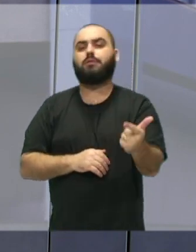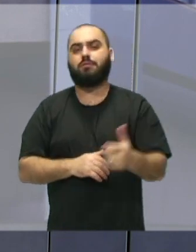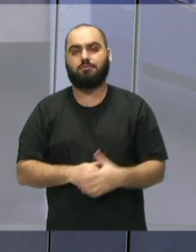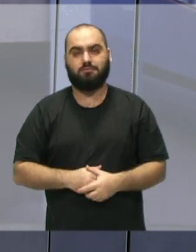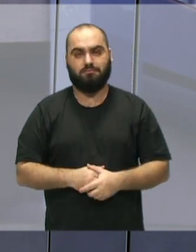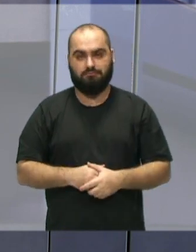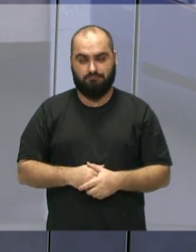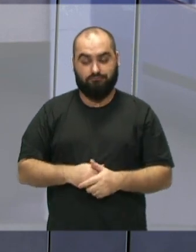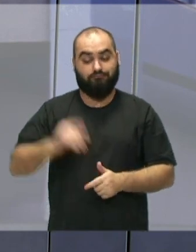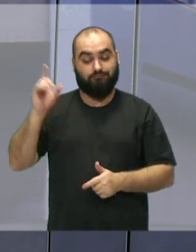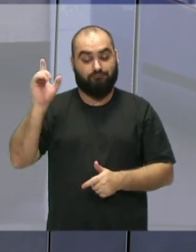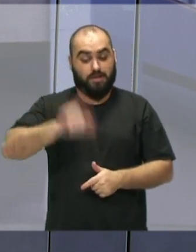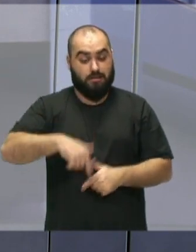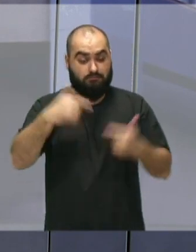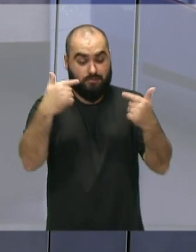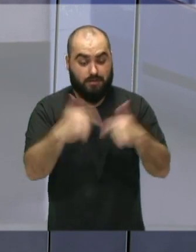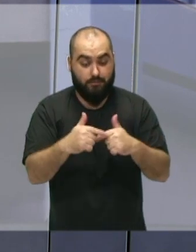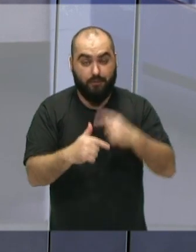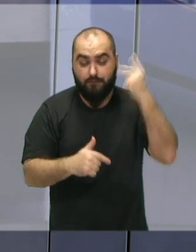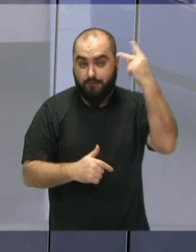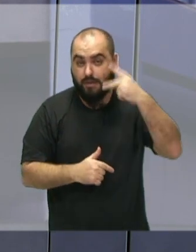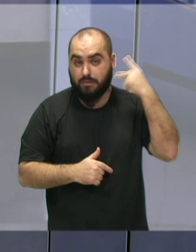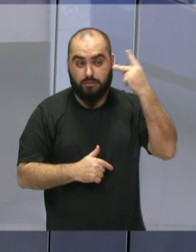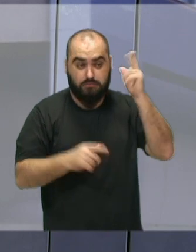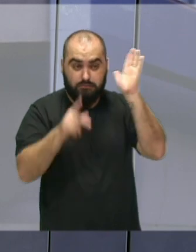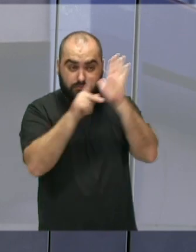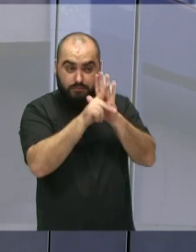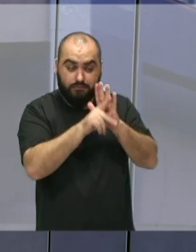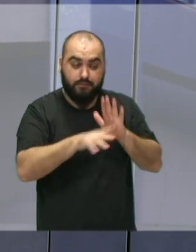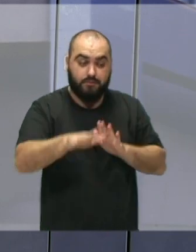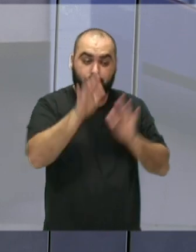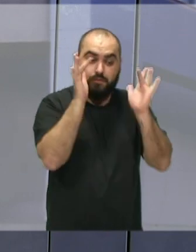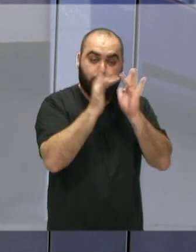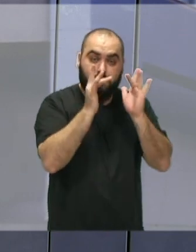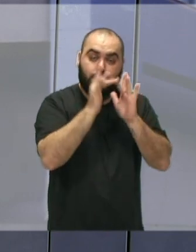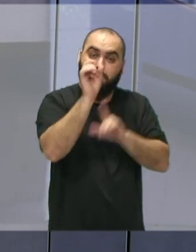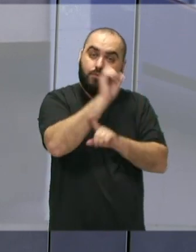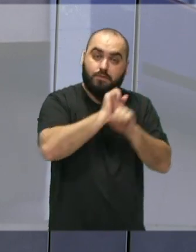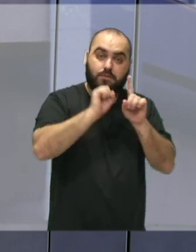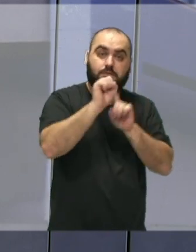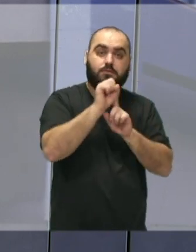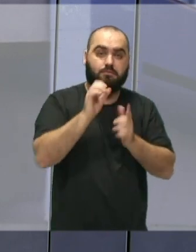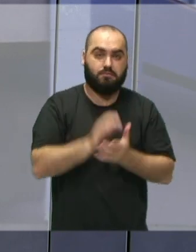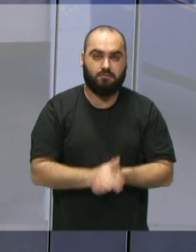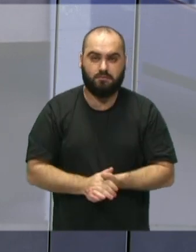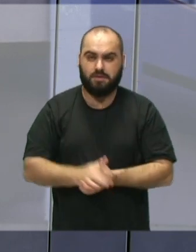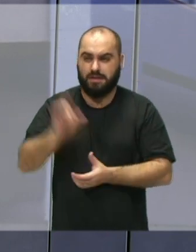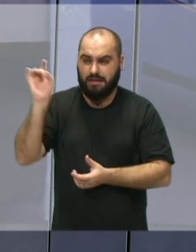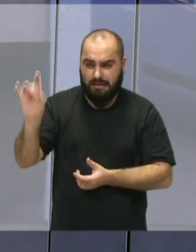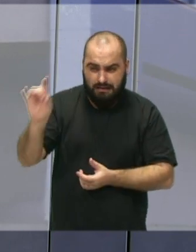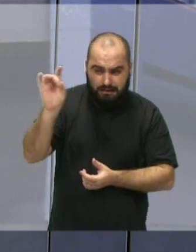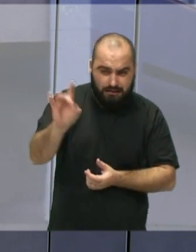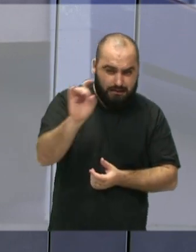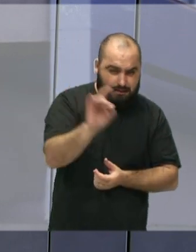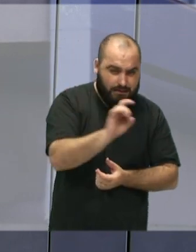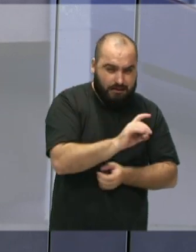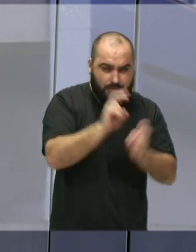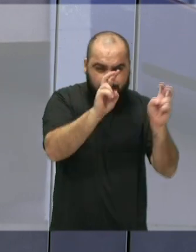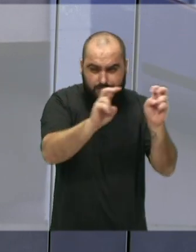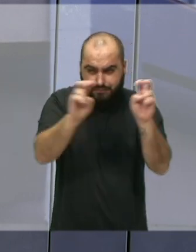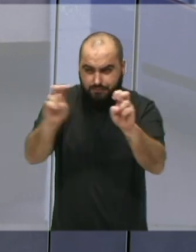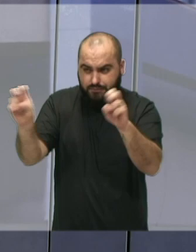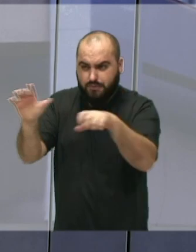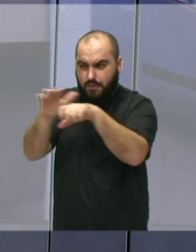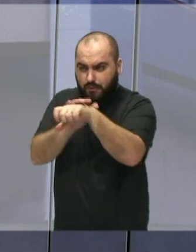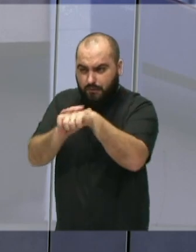que seja refletido para toda a sociedade. Então, a cada coisa que vai acontecendo, o repeteco nas conversas nas ruas